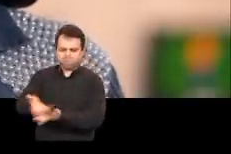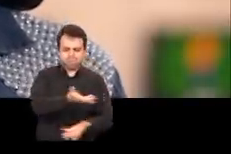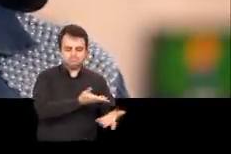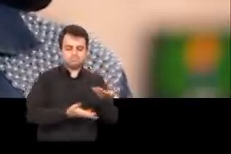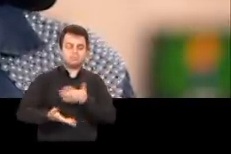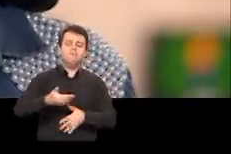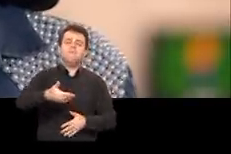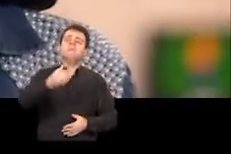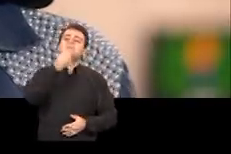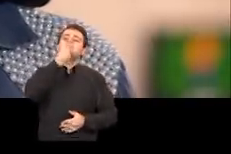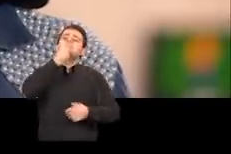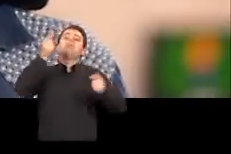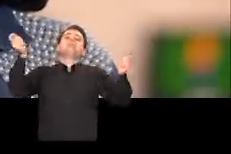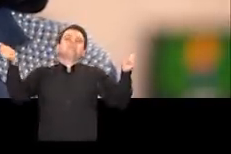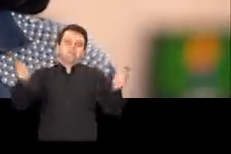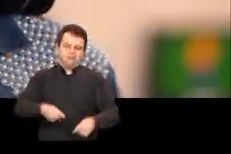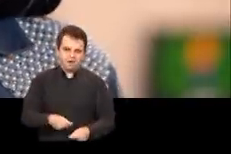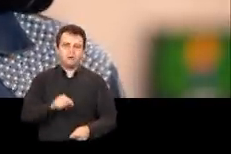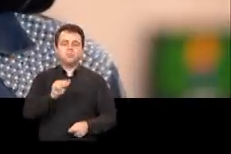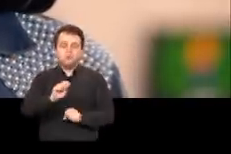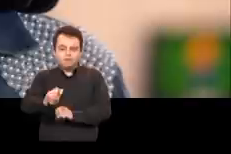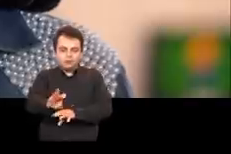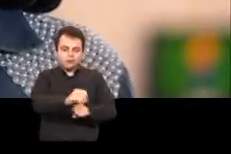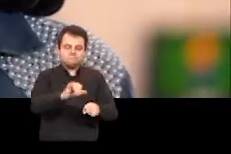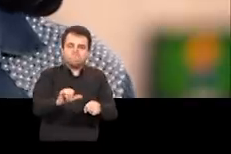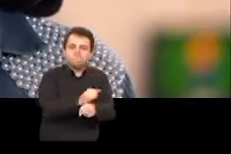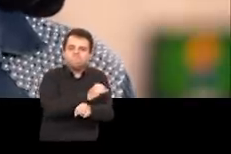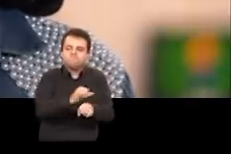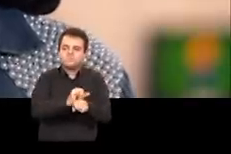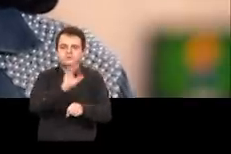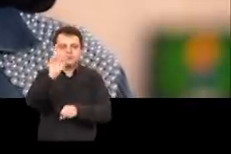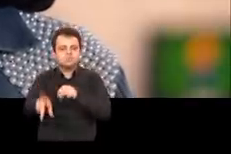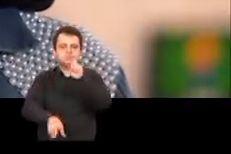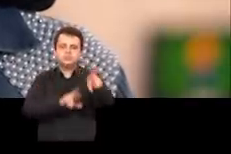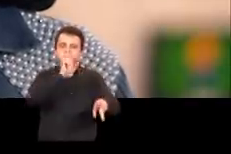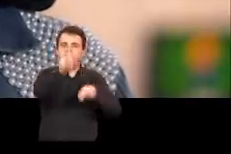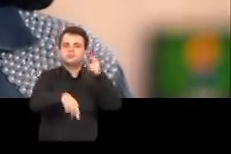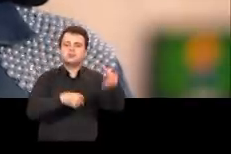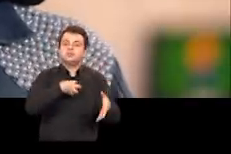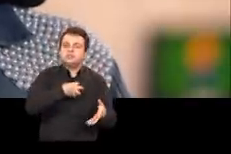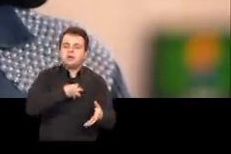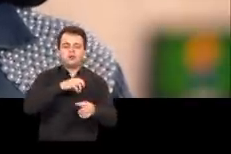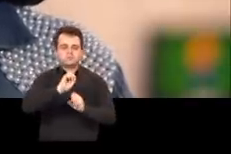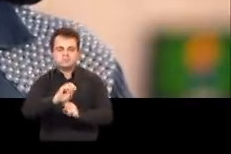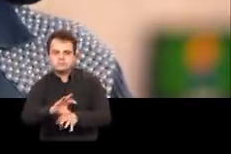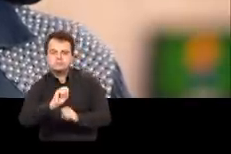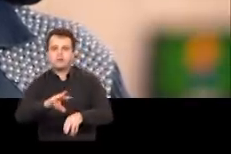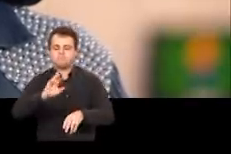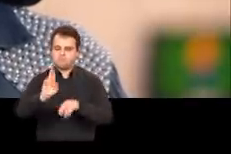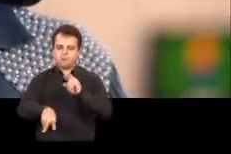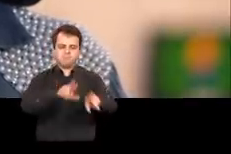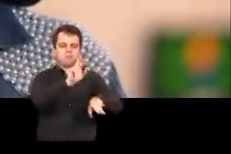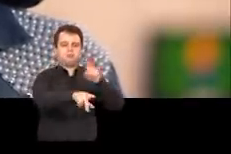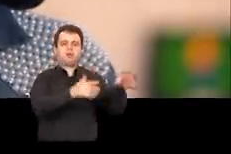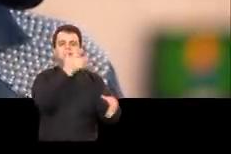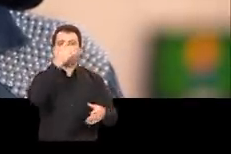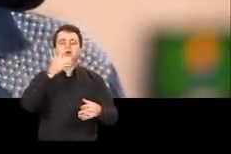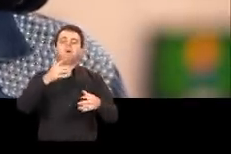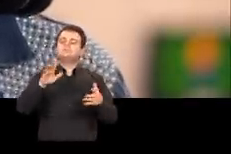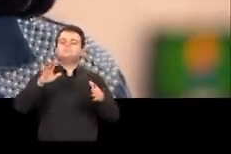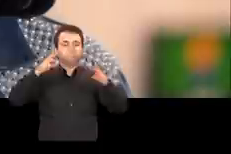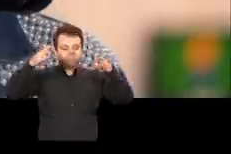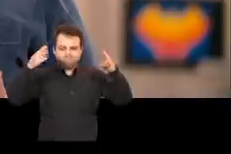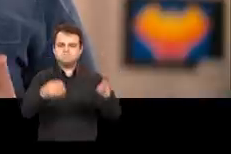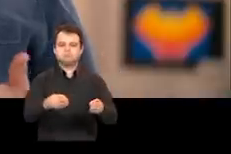poderemos reinventar as nossas práticas, né, as nossas metodologias, para que possamos atender da